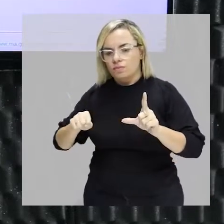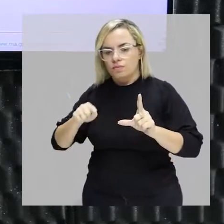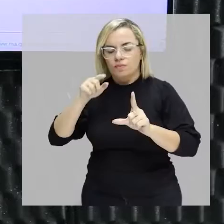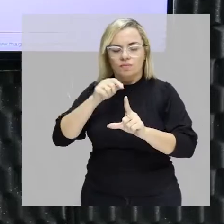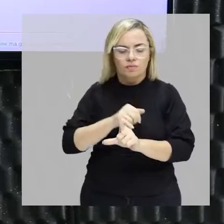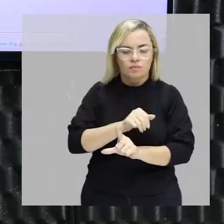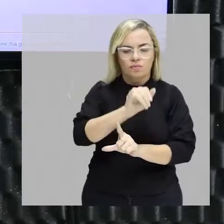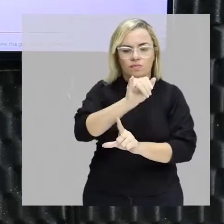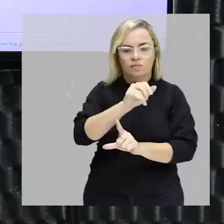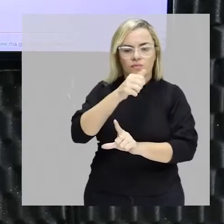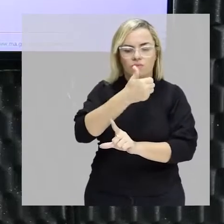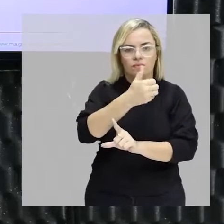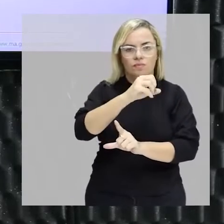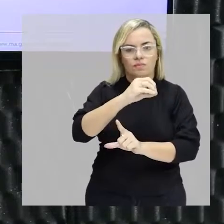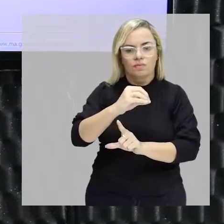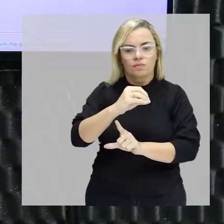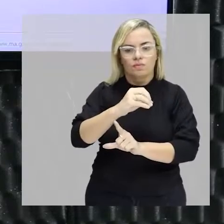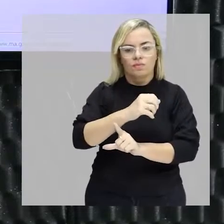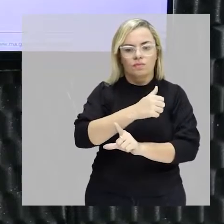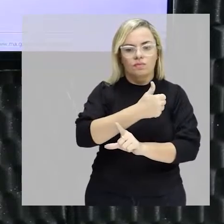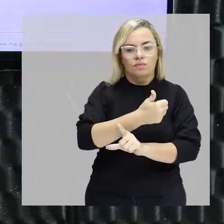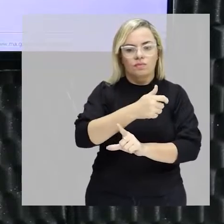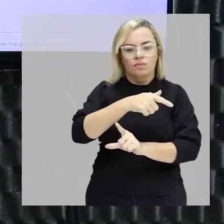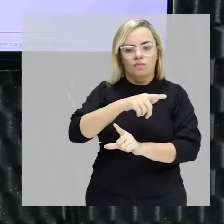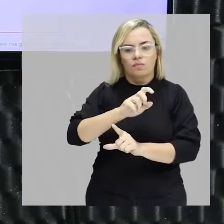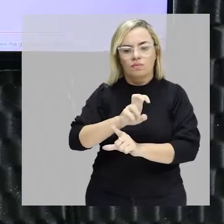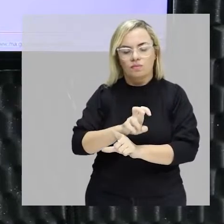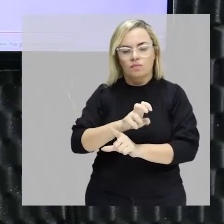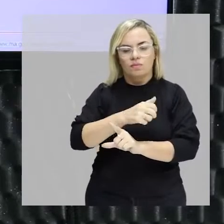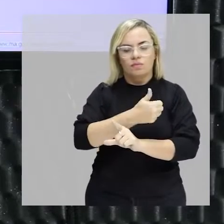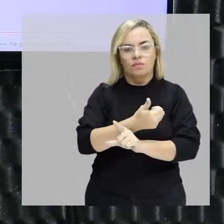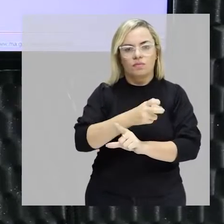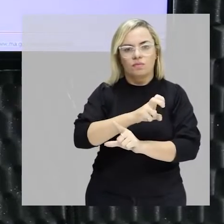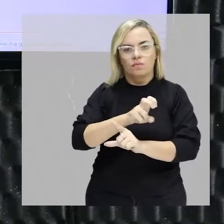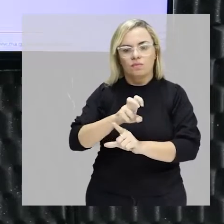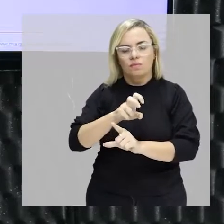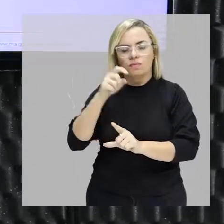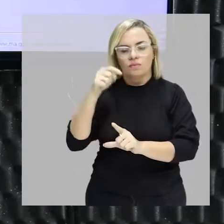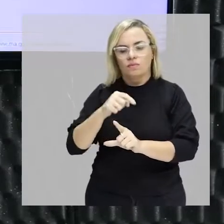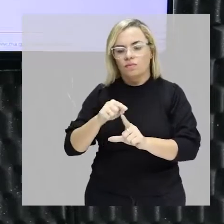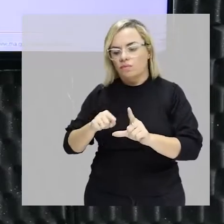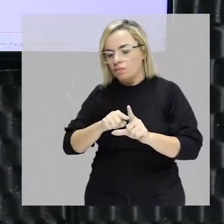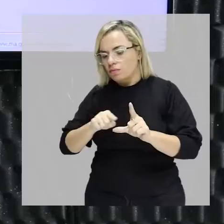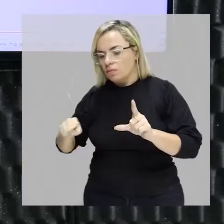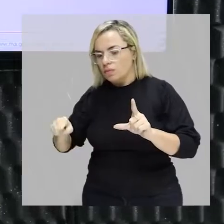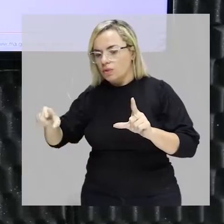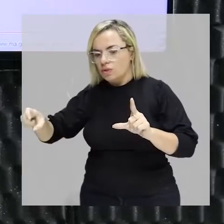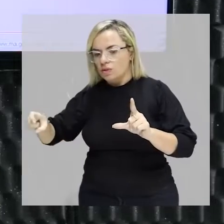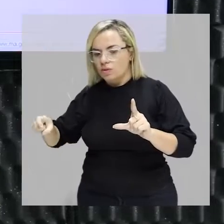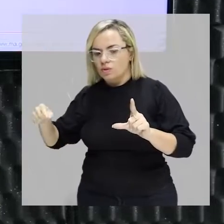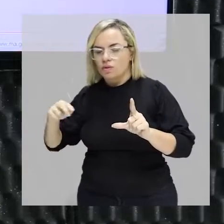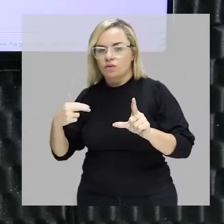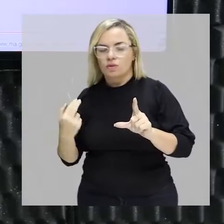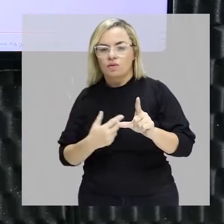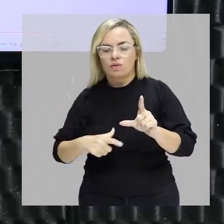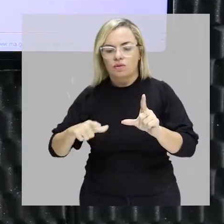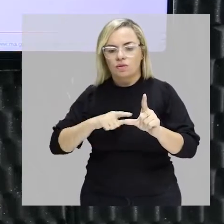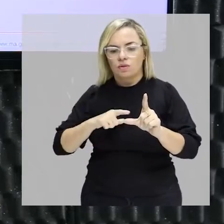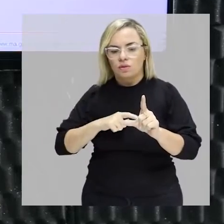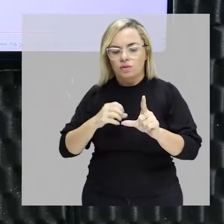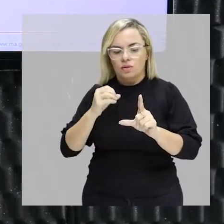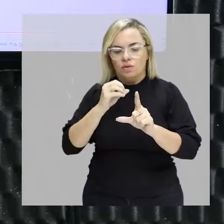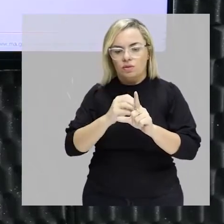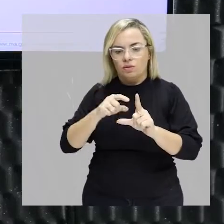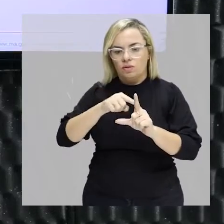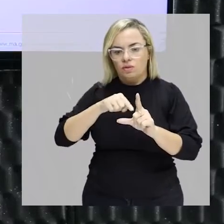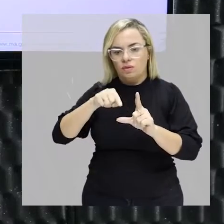temos 180, 175, 155. E no eixo x, nós temos o 0, que está